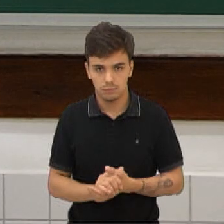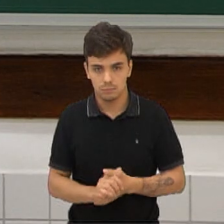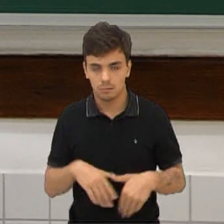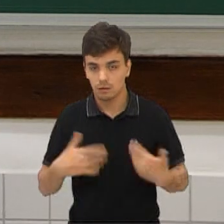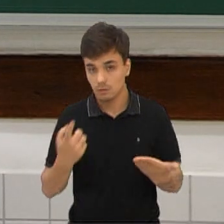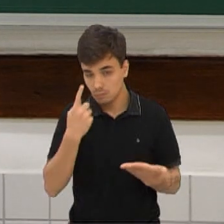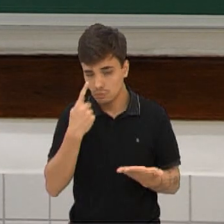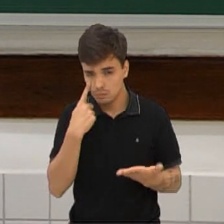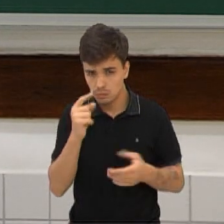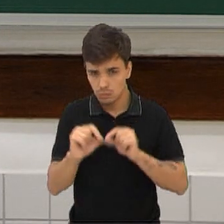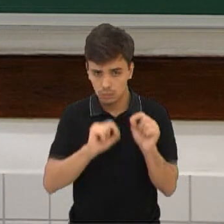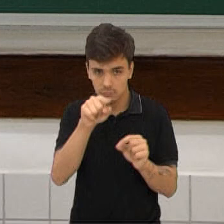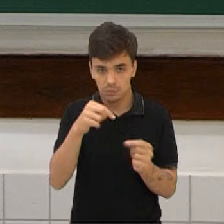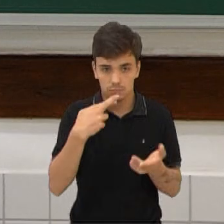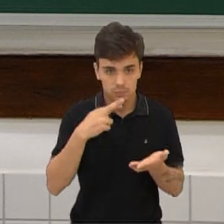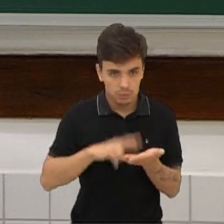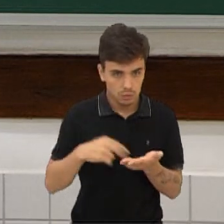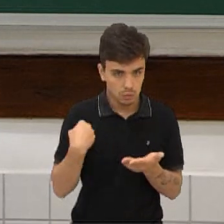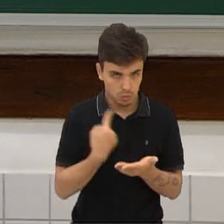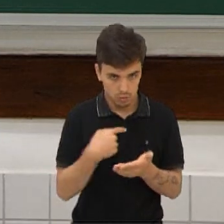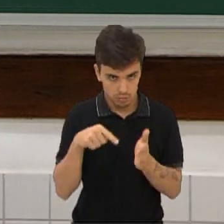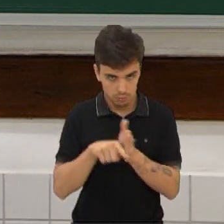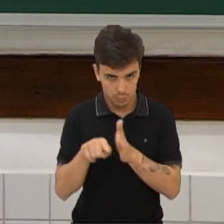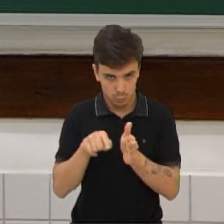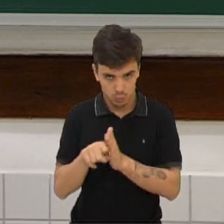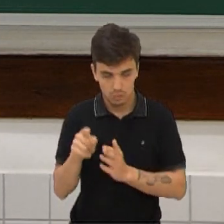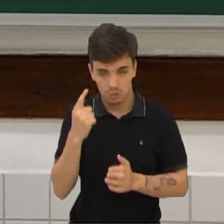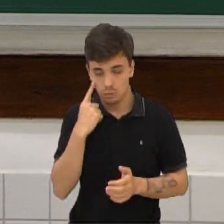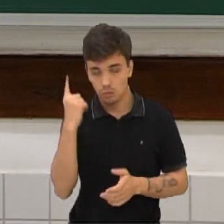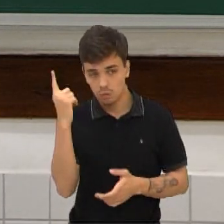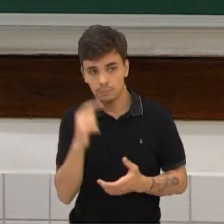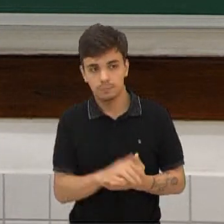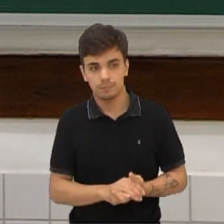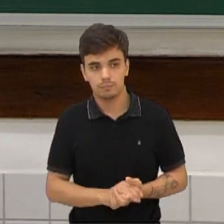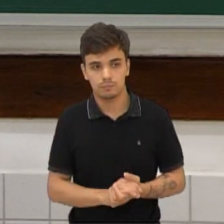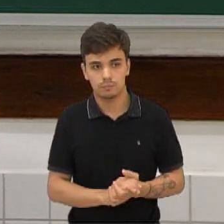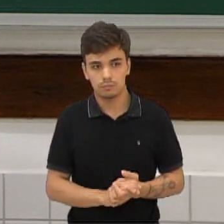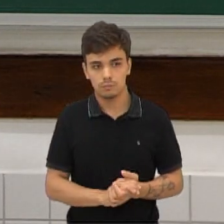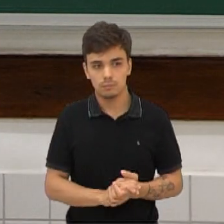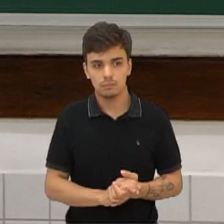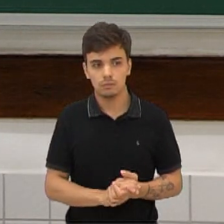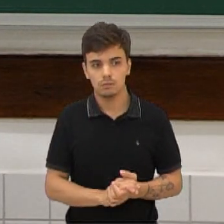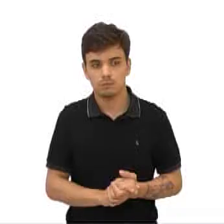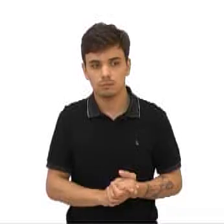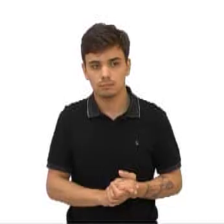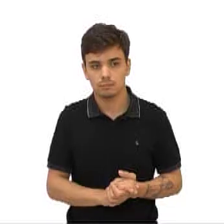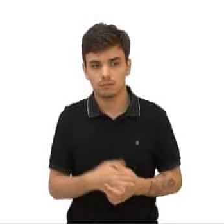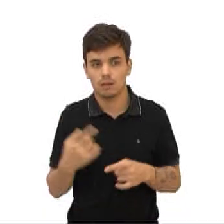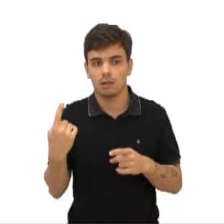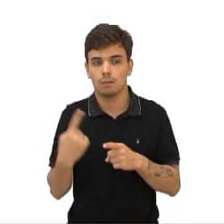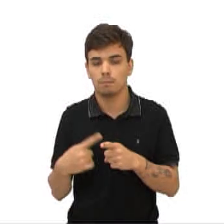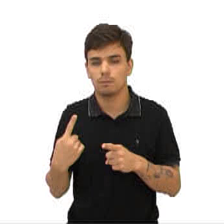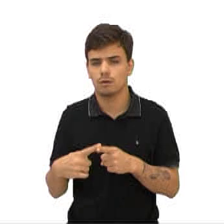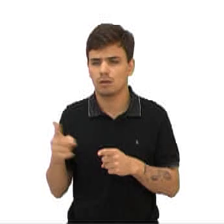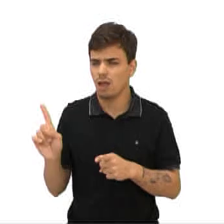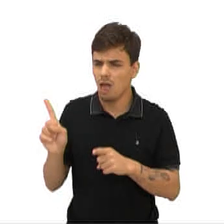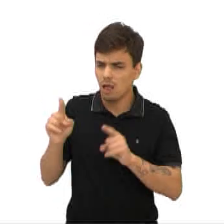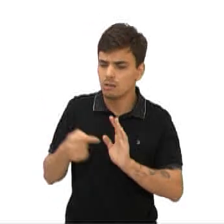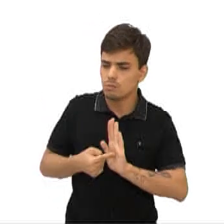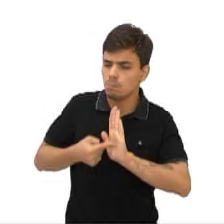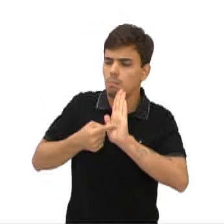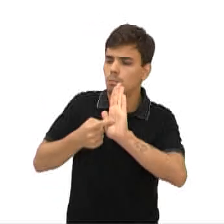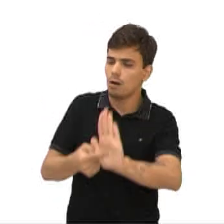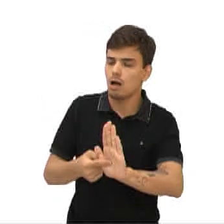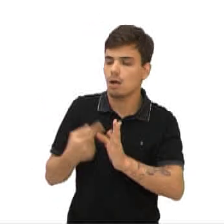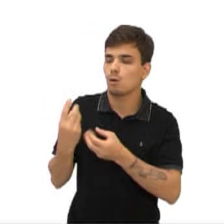Vamos ver então o que você respondeu no nosso quiz? Vamos lá? Olha lá. Então, é porque ela está enfatizando